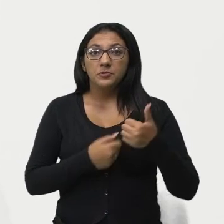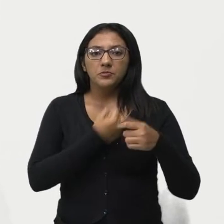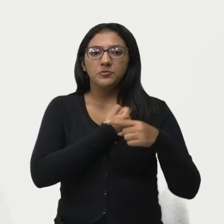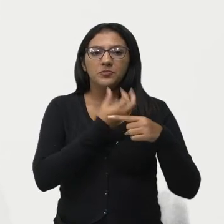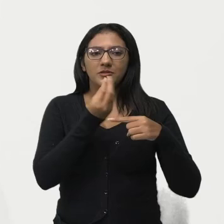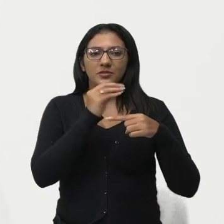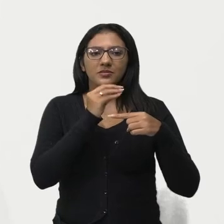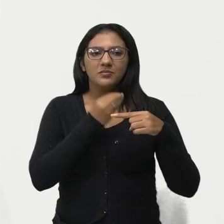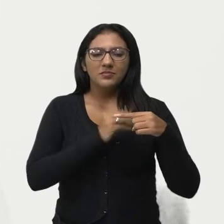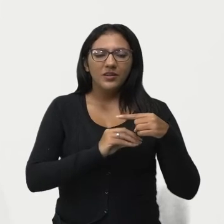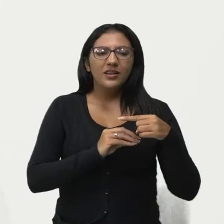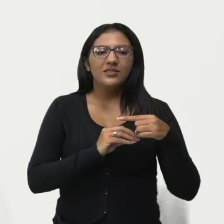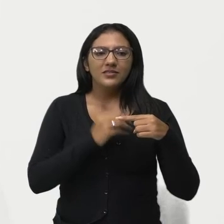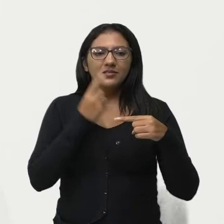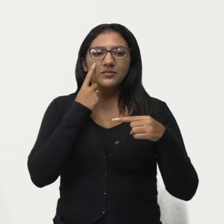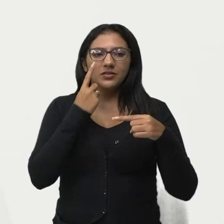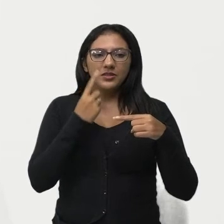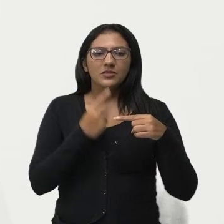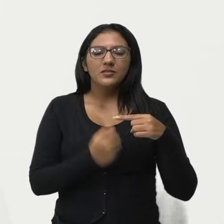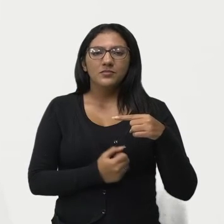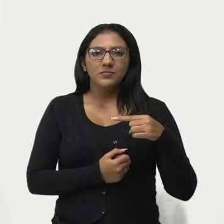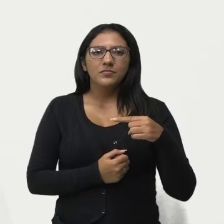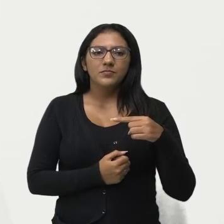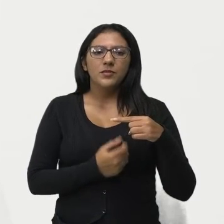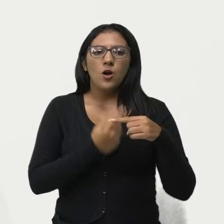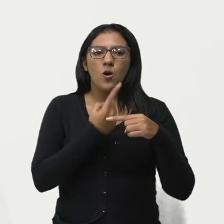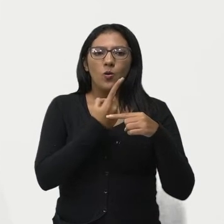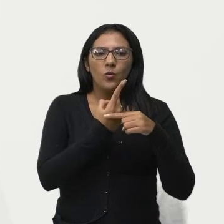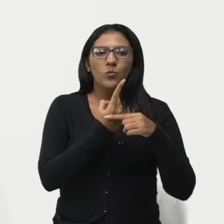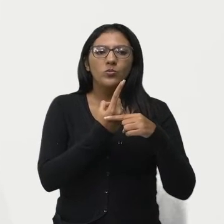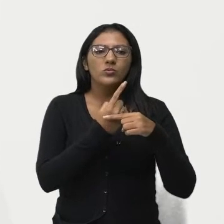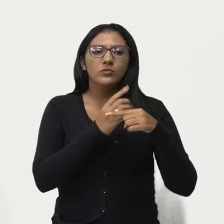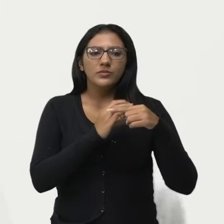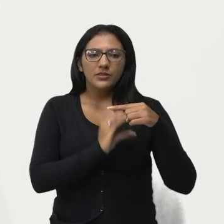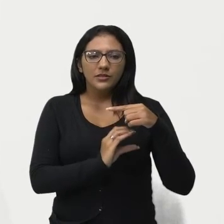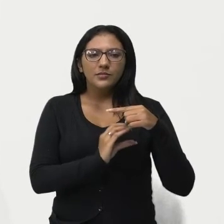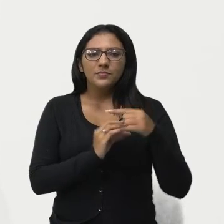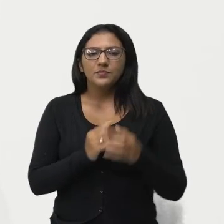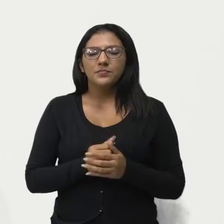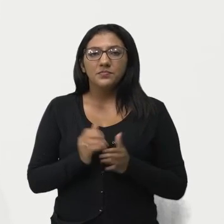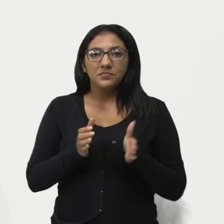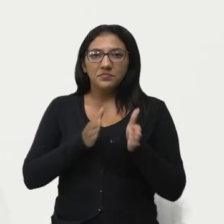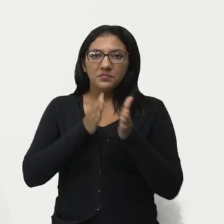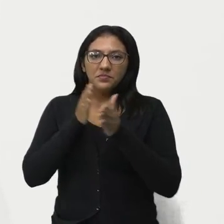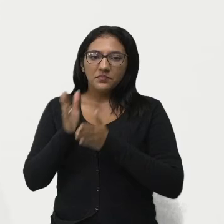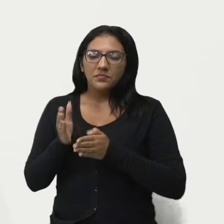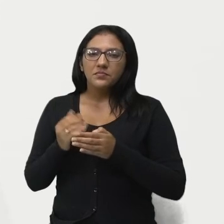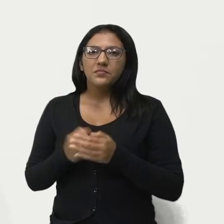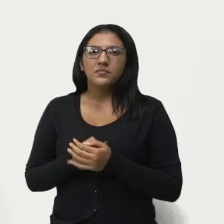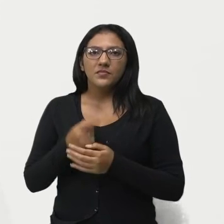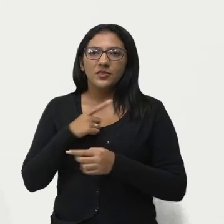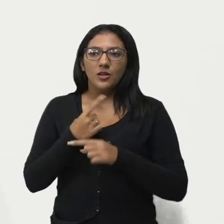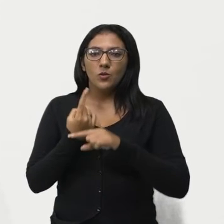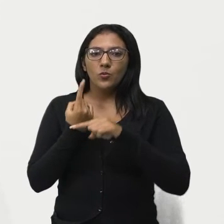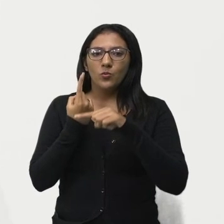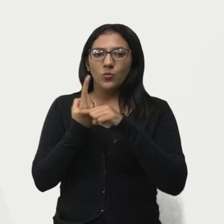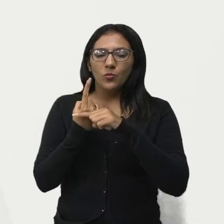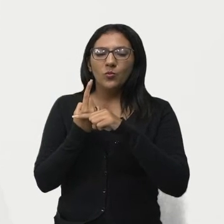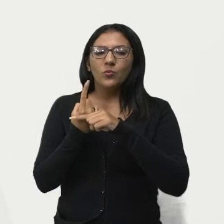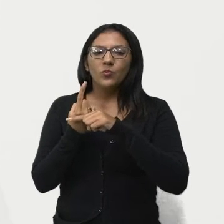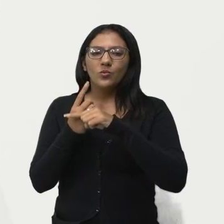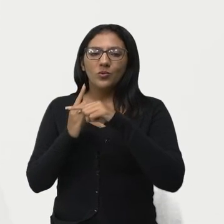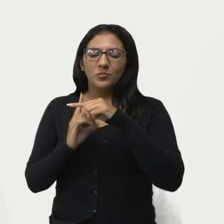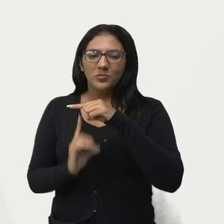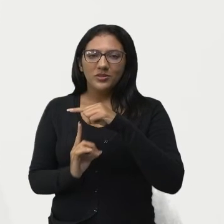é outra razão. No caso aí, 1 sobre C. E na segunda razão, o nosso denominador também é